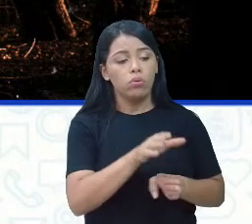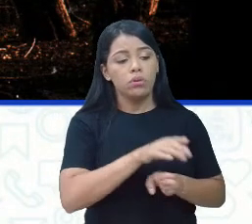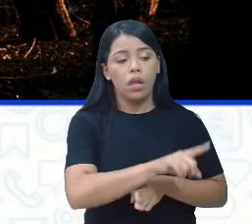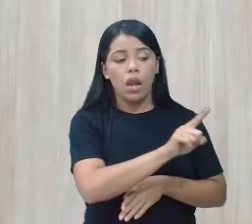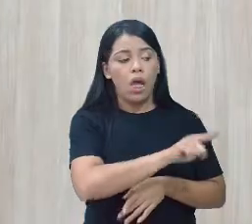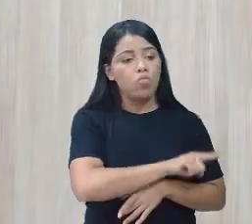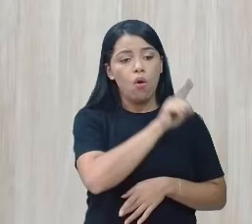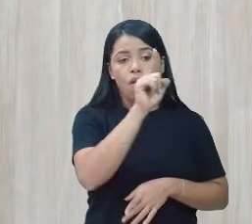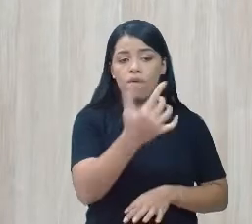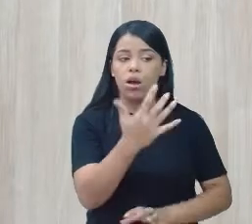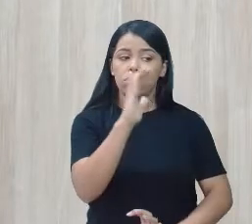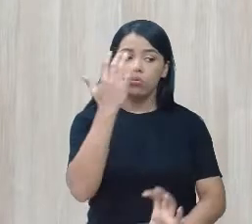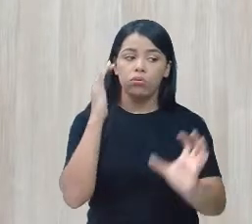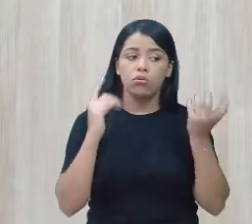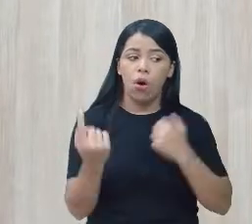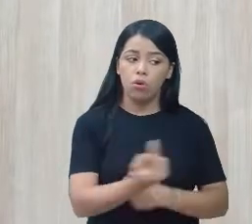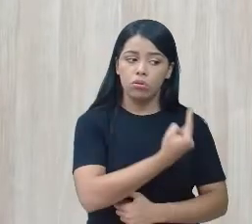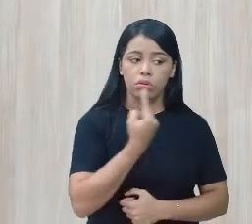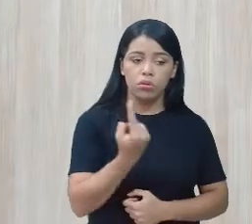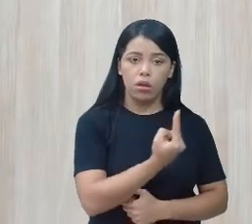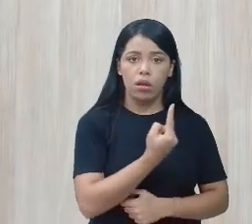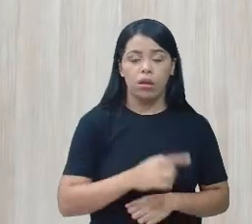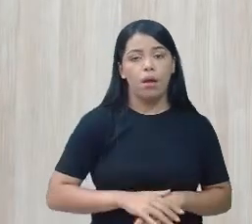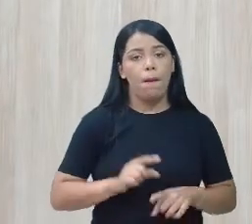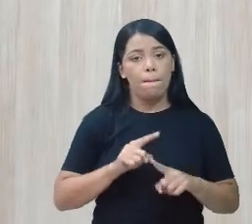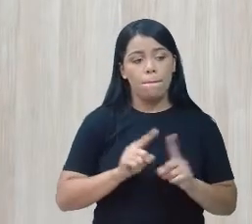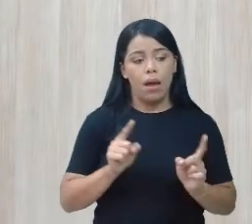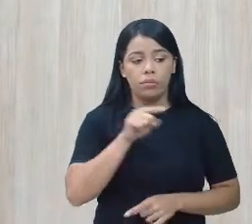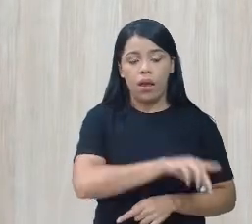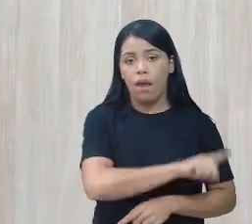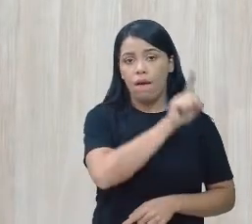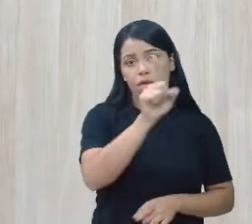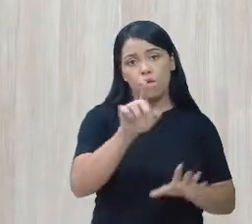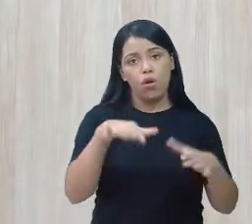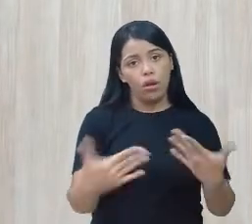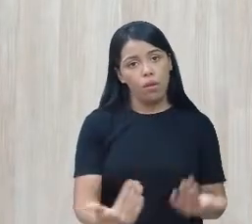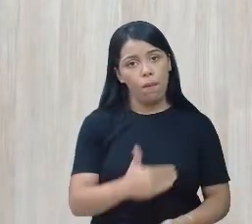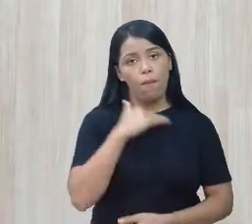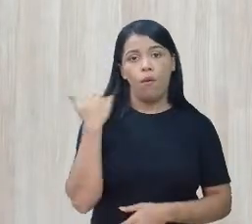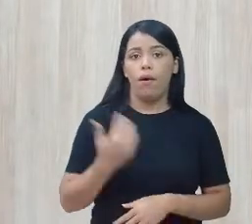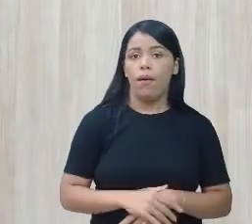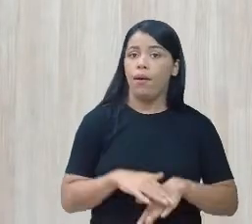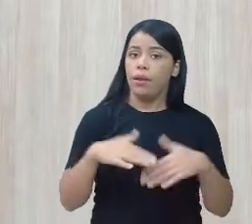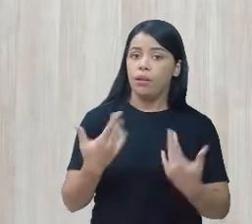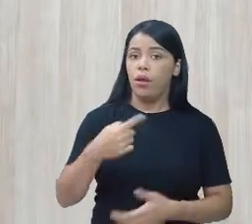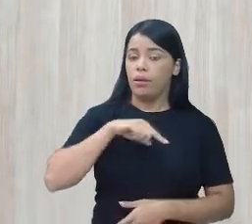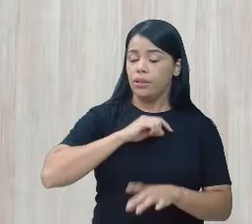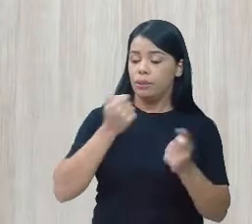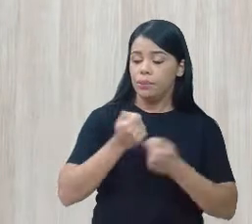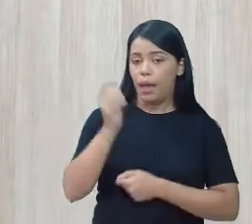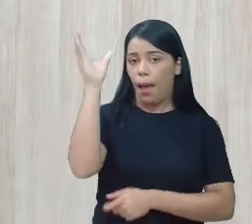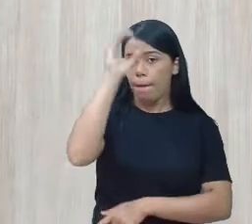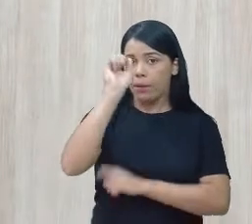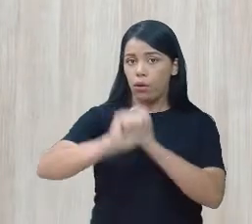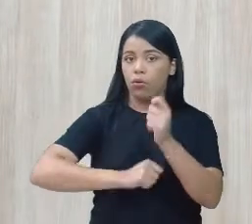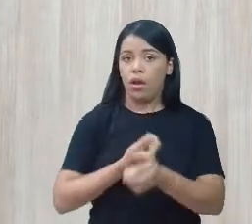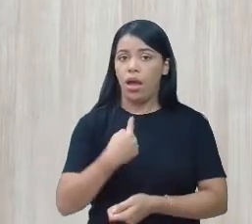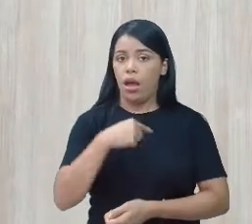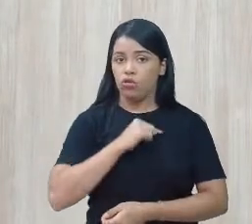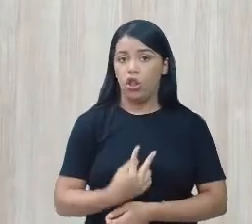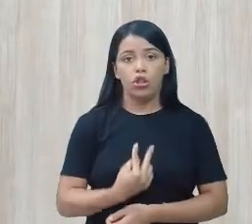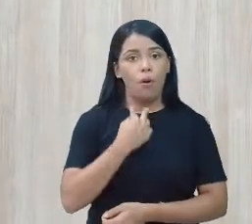consegue extrair disso também uma lição, né? De que a gente não deve desobedecer os mais velhos,